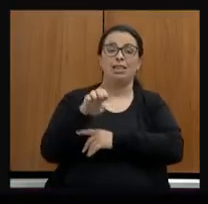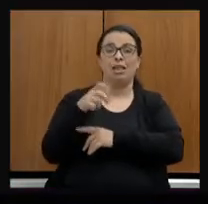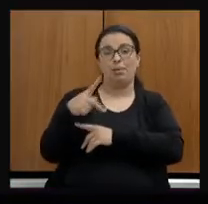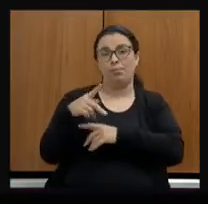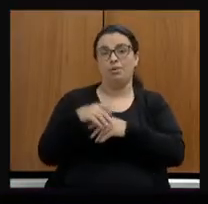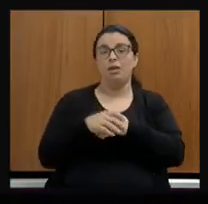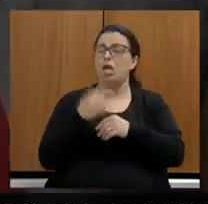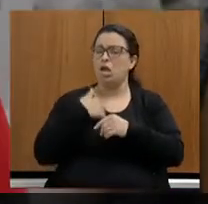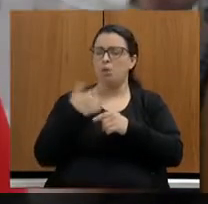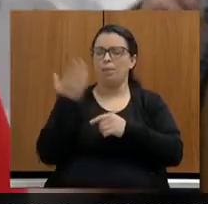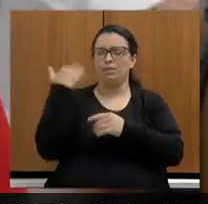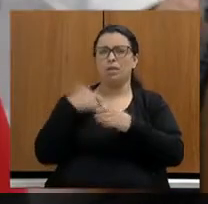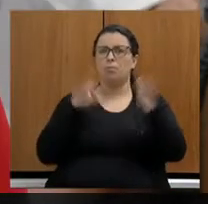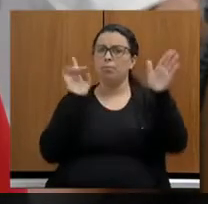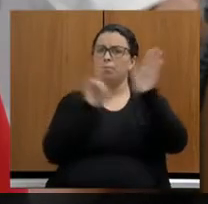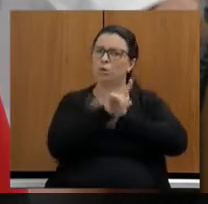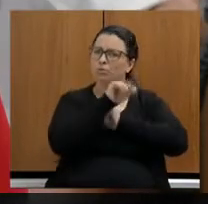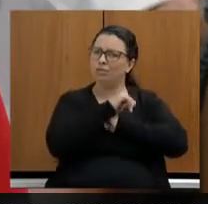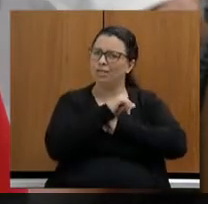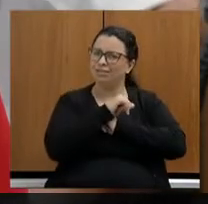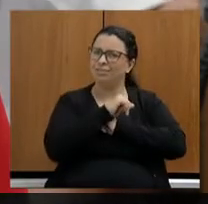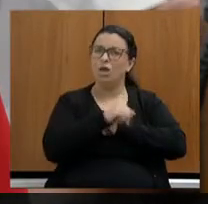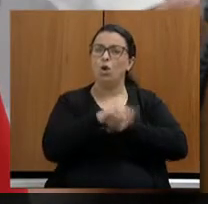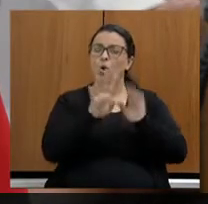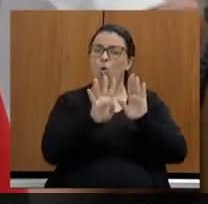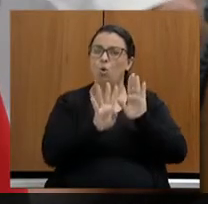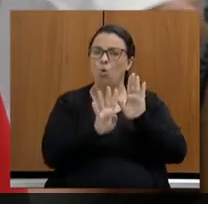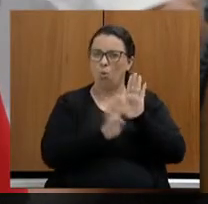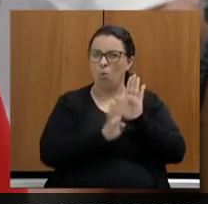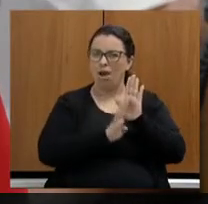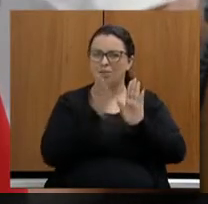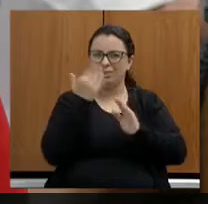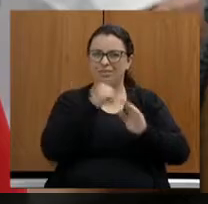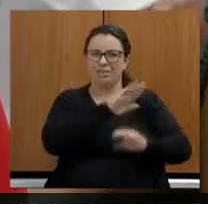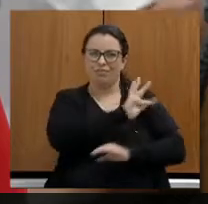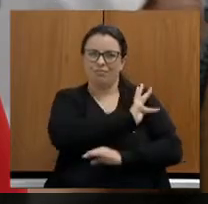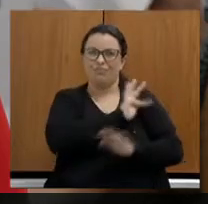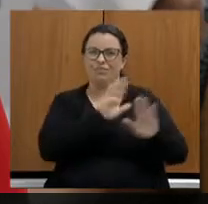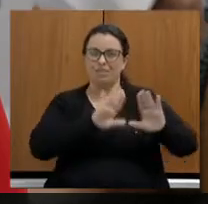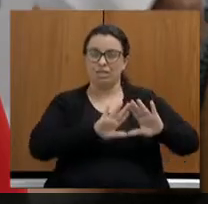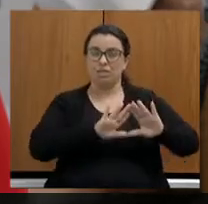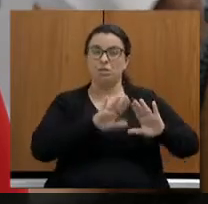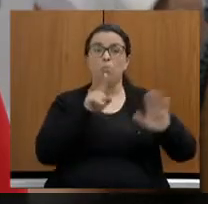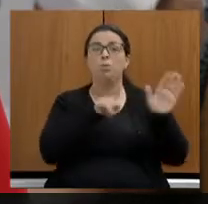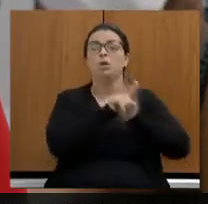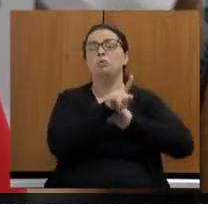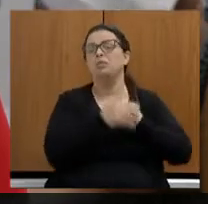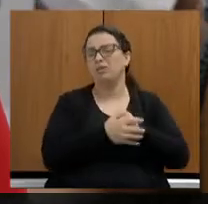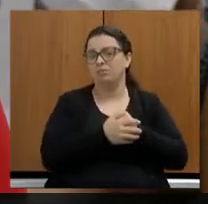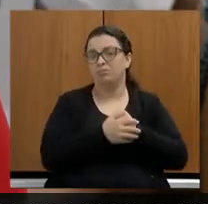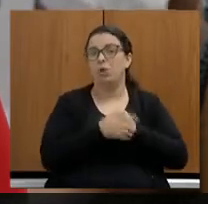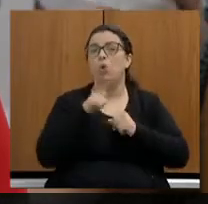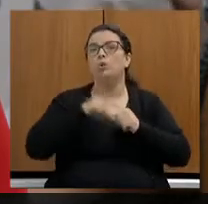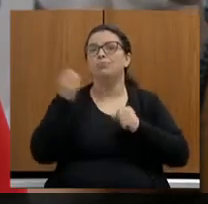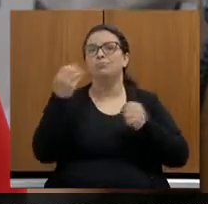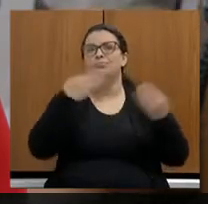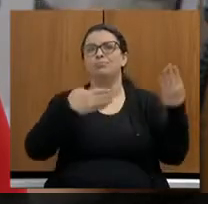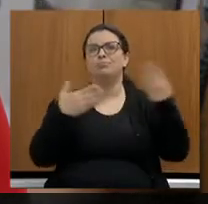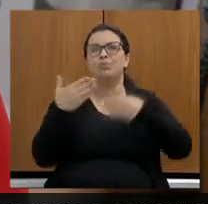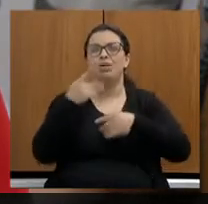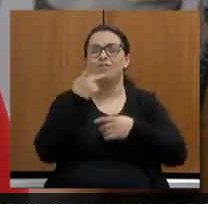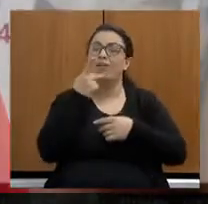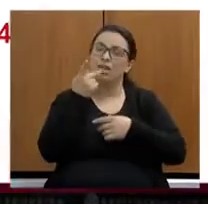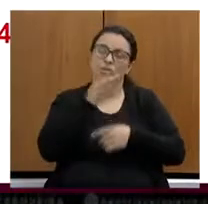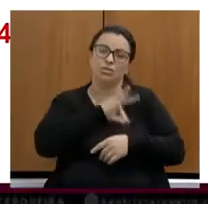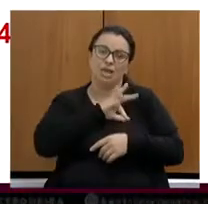na Assembleia fiscaliza anterior no quarto tem mais alguma apresentação o salário que eu falei sobre o